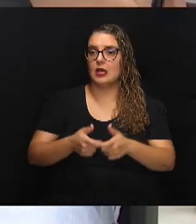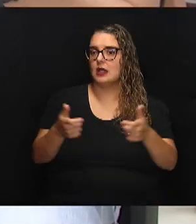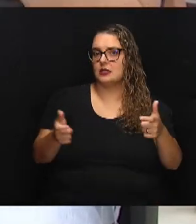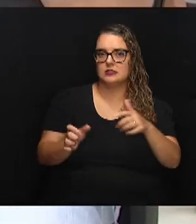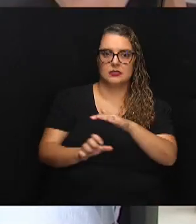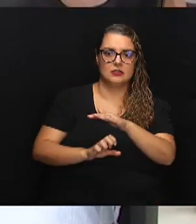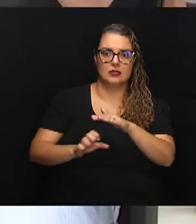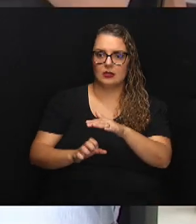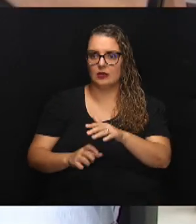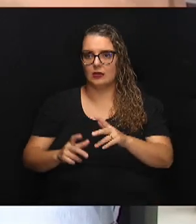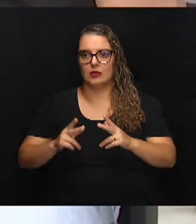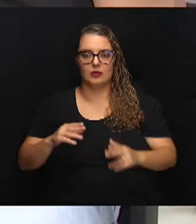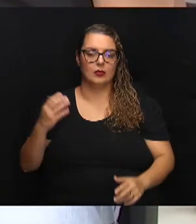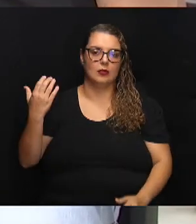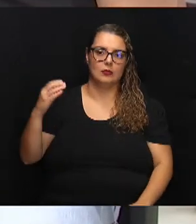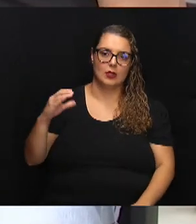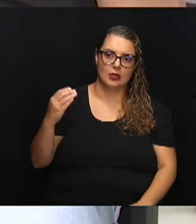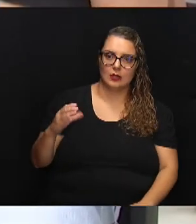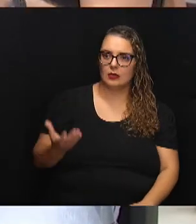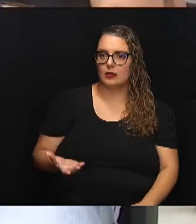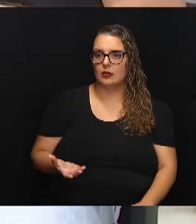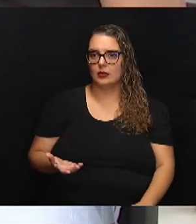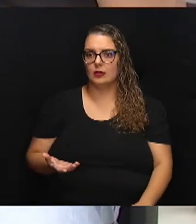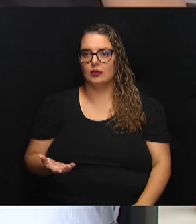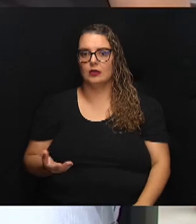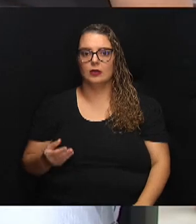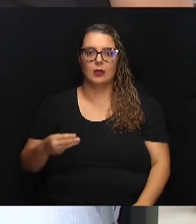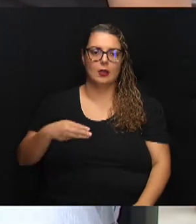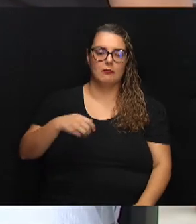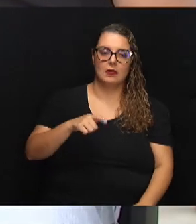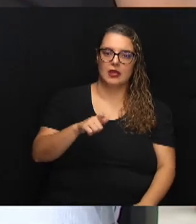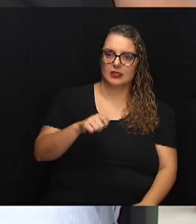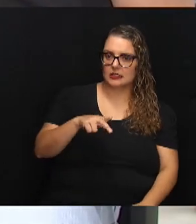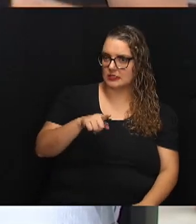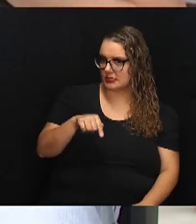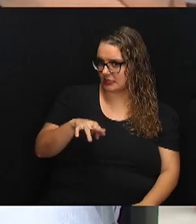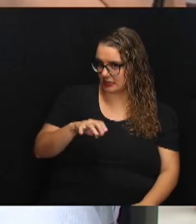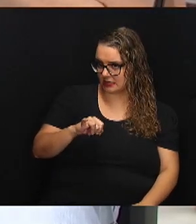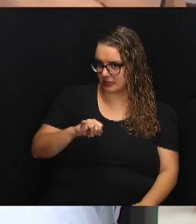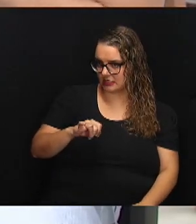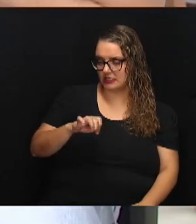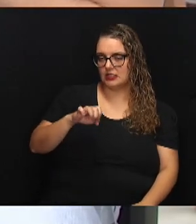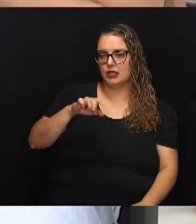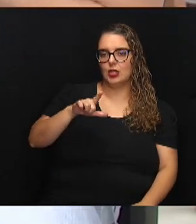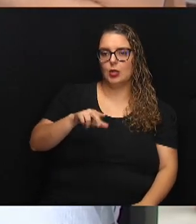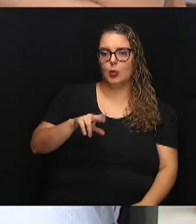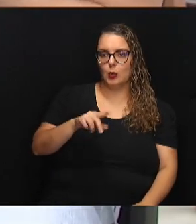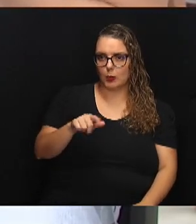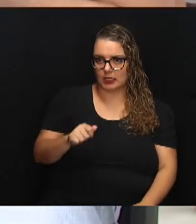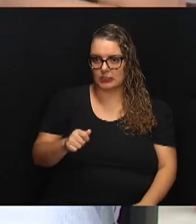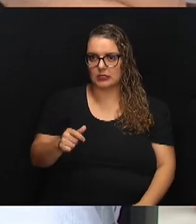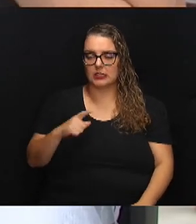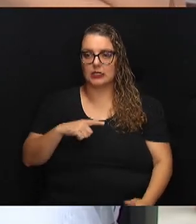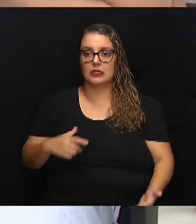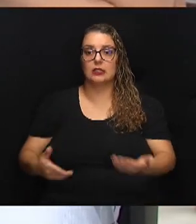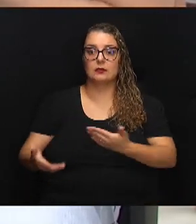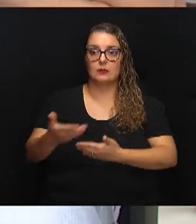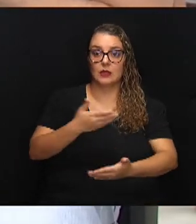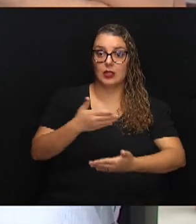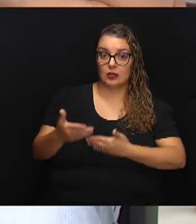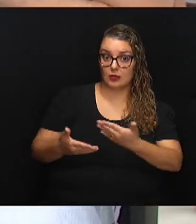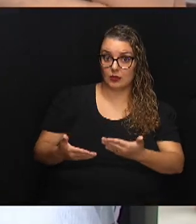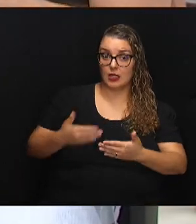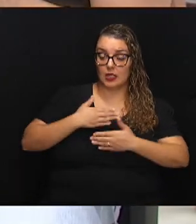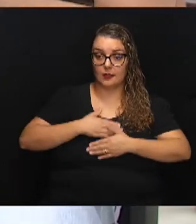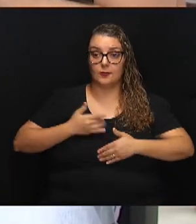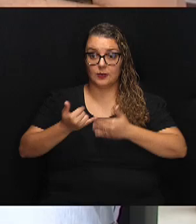empresas, como Coca-Cola, Magazine Luiza, por exemplo, que tem interatividade de entretenimento com o